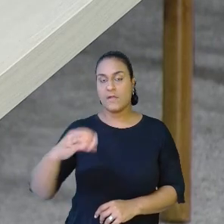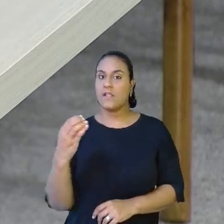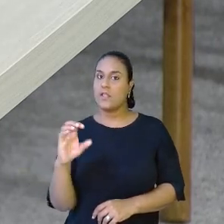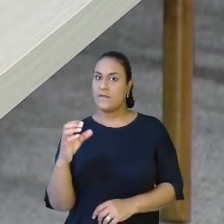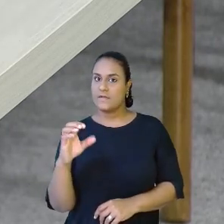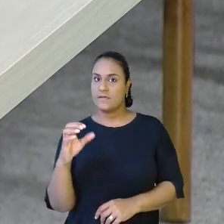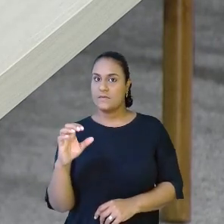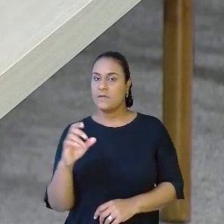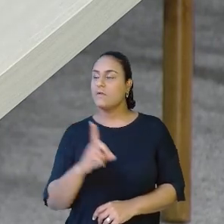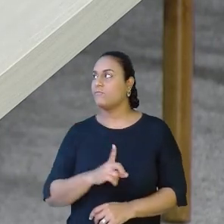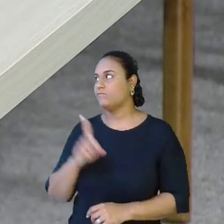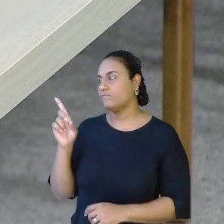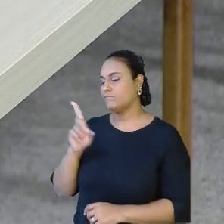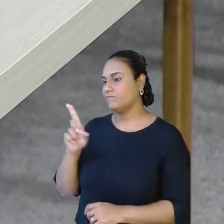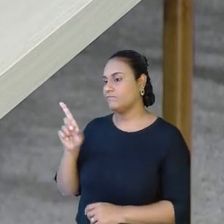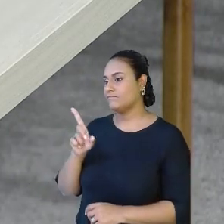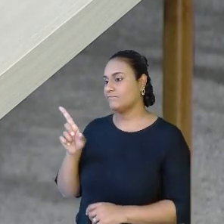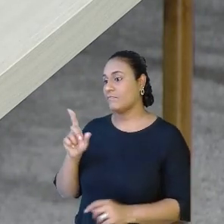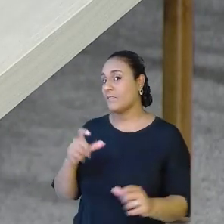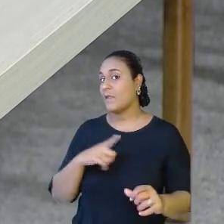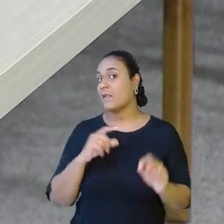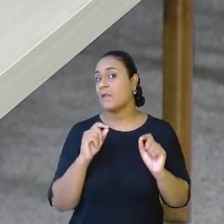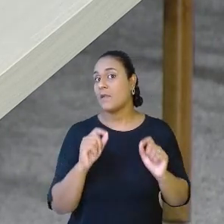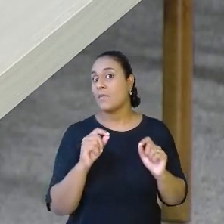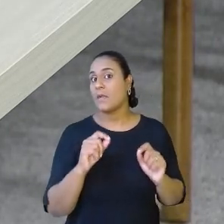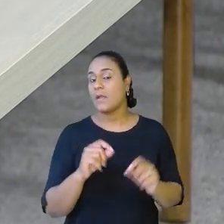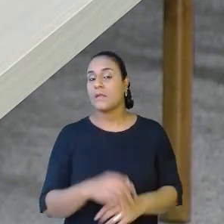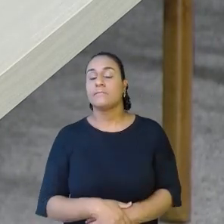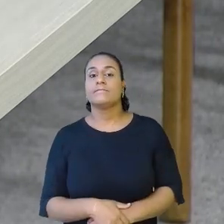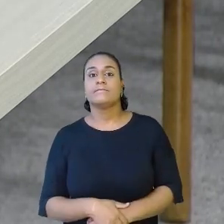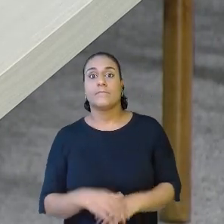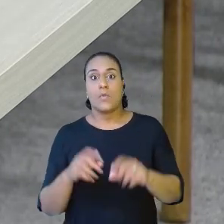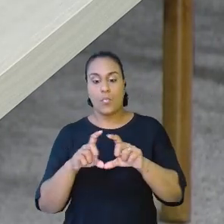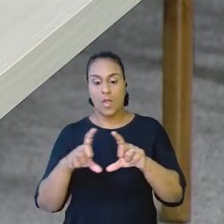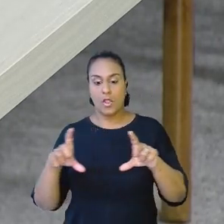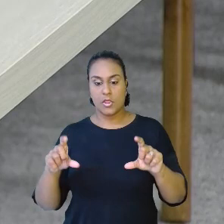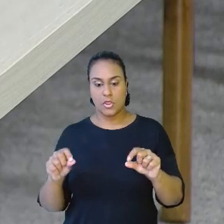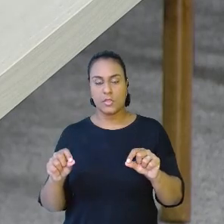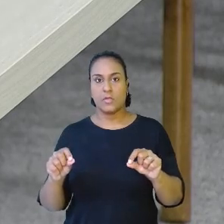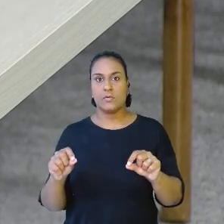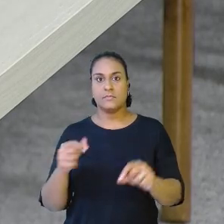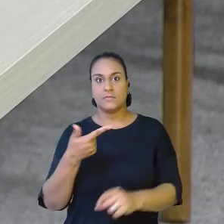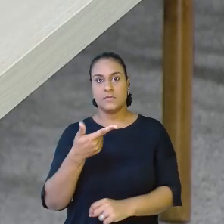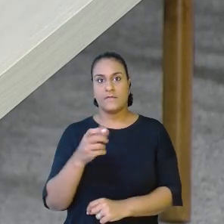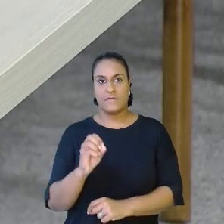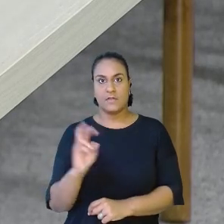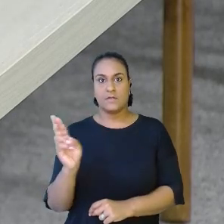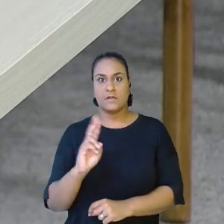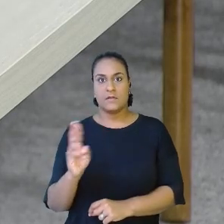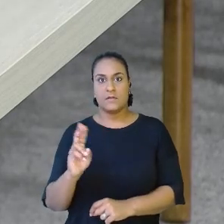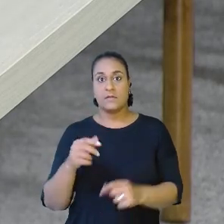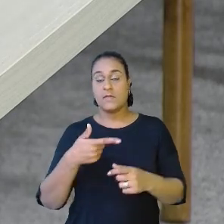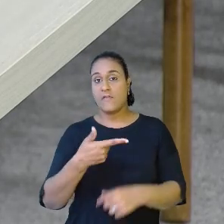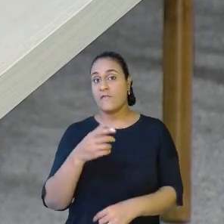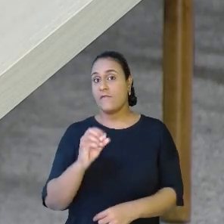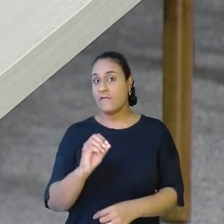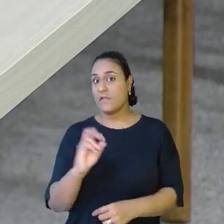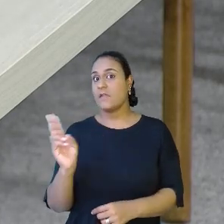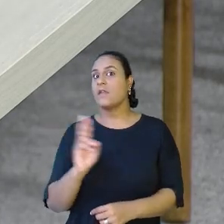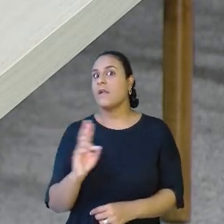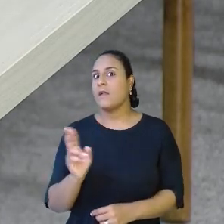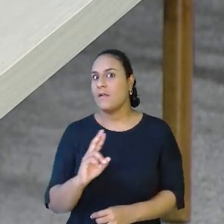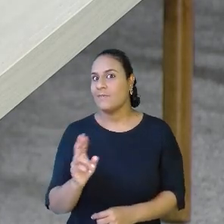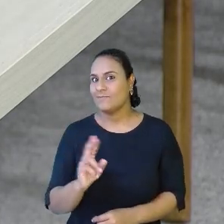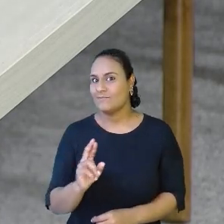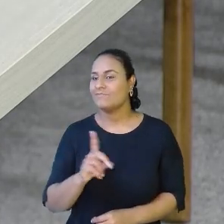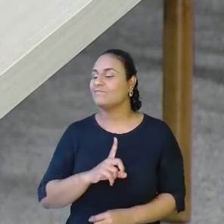20,99. Aqui nós temos uma cédula de 20, agora presta atenção. O 20 é a parte